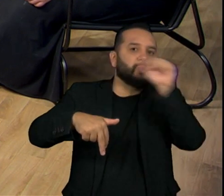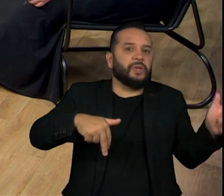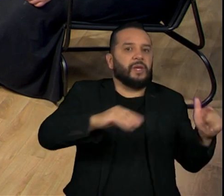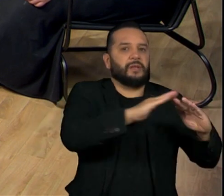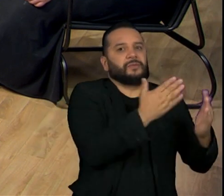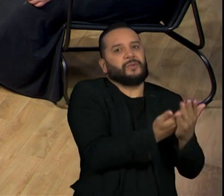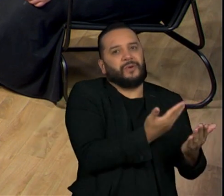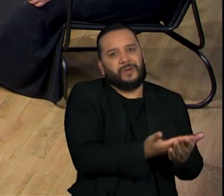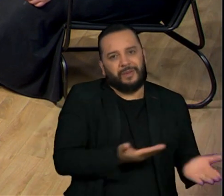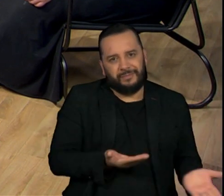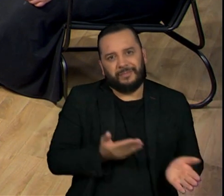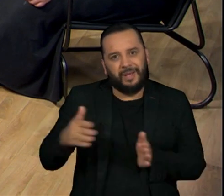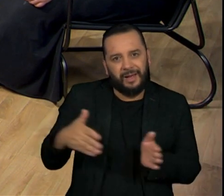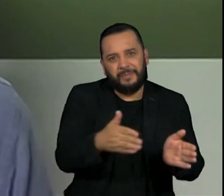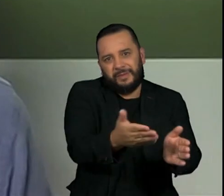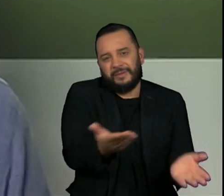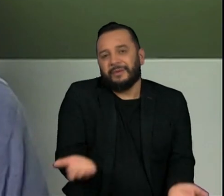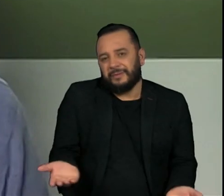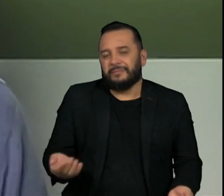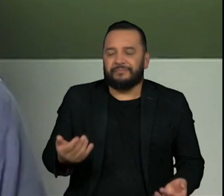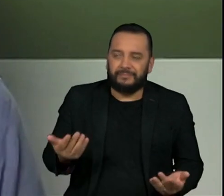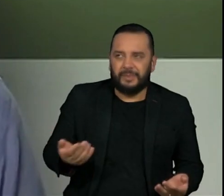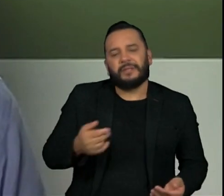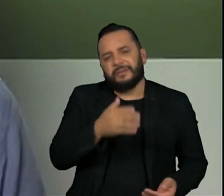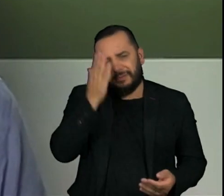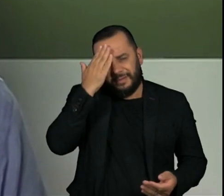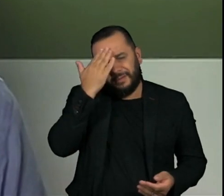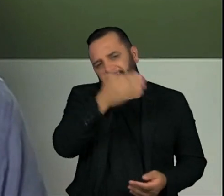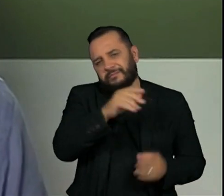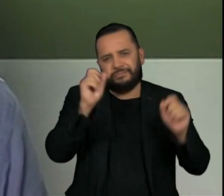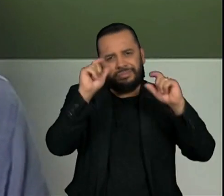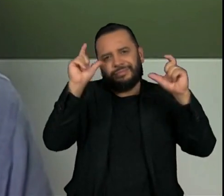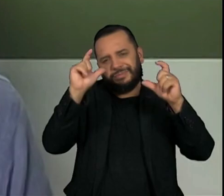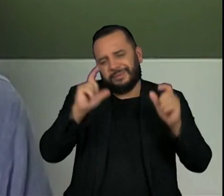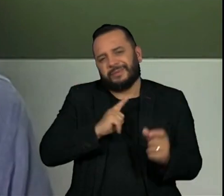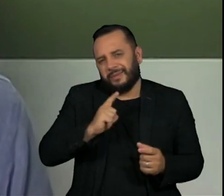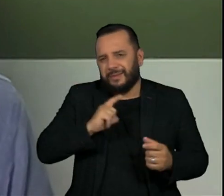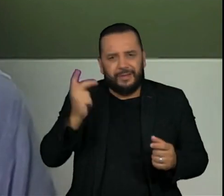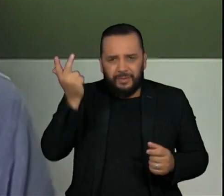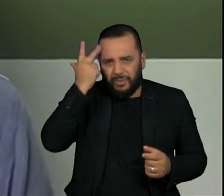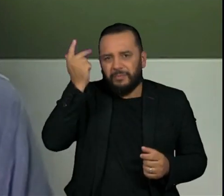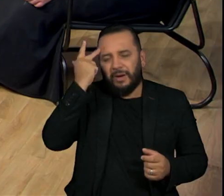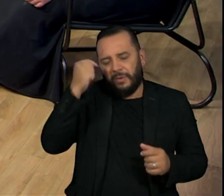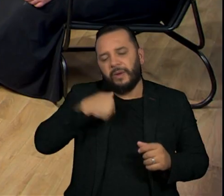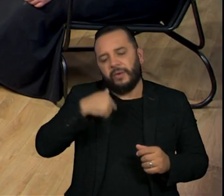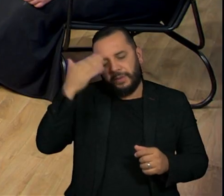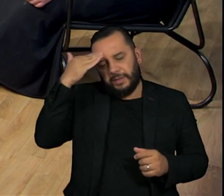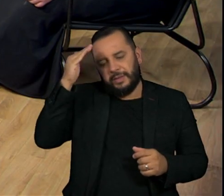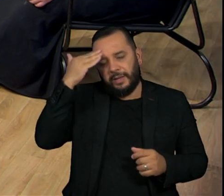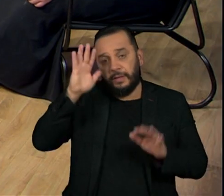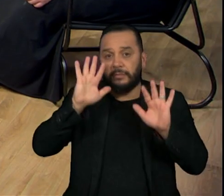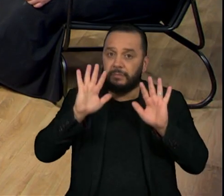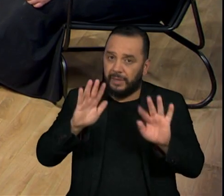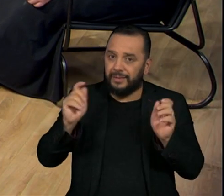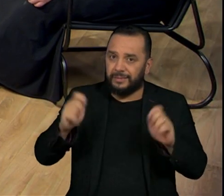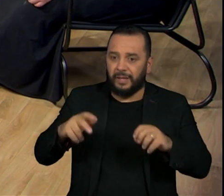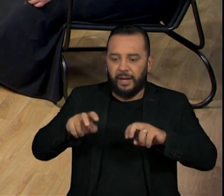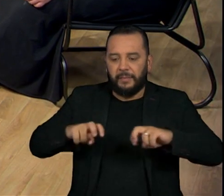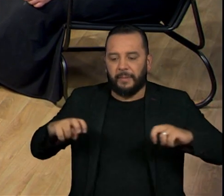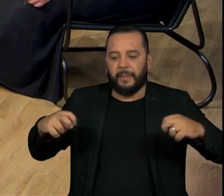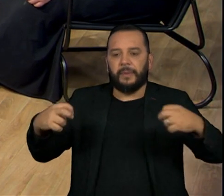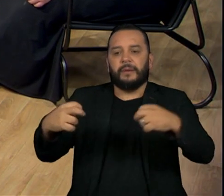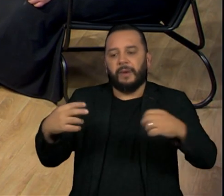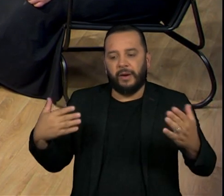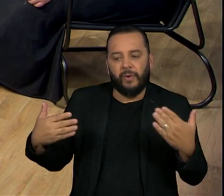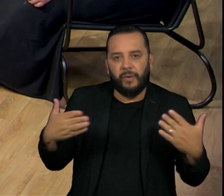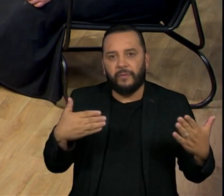as partes da comunidade escolar. Então, um dos meios de fazer isso é criar espaços de conversa quando os jovens